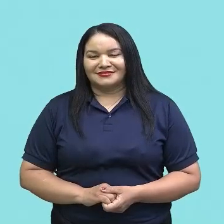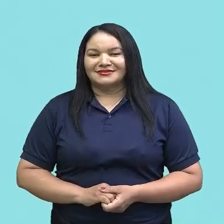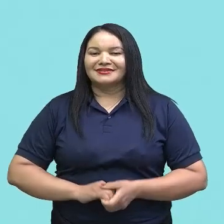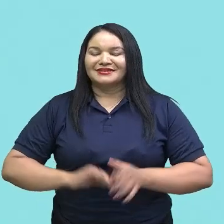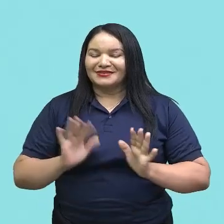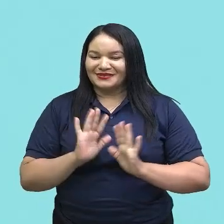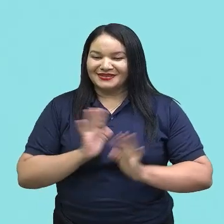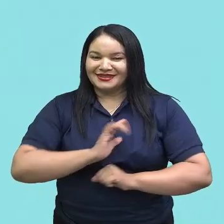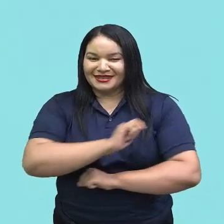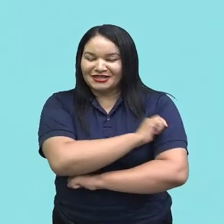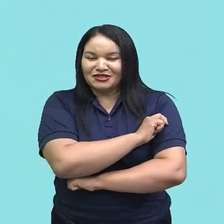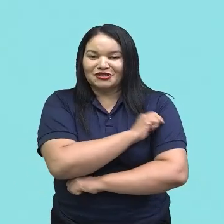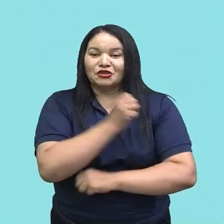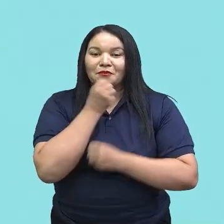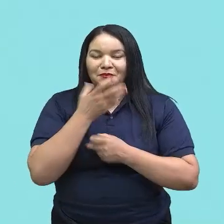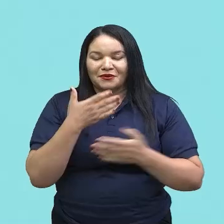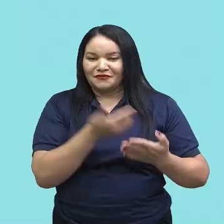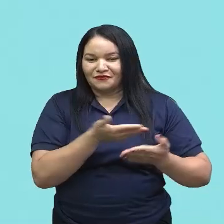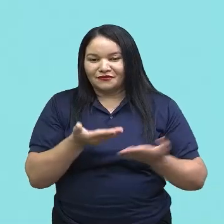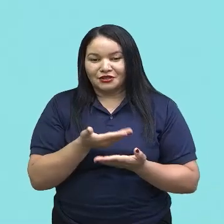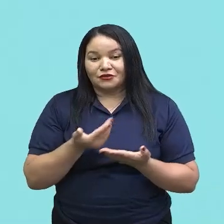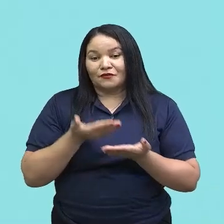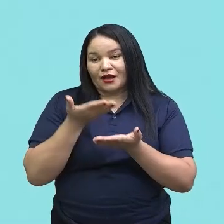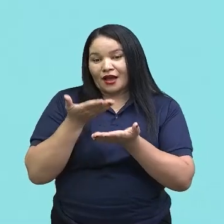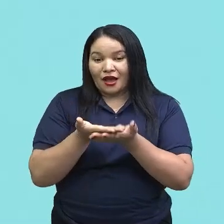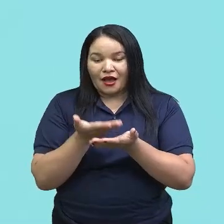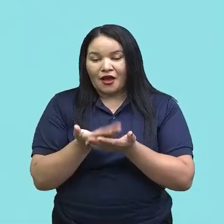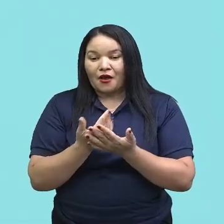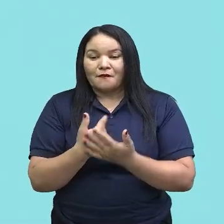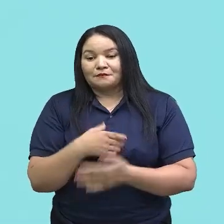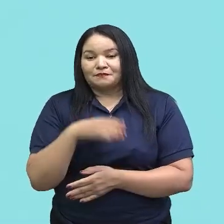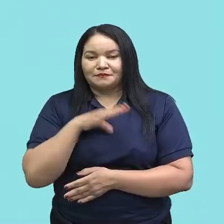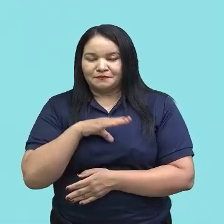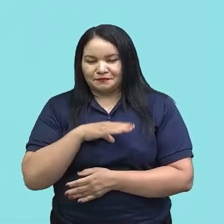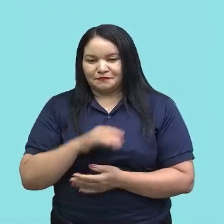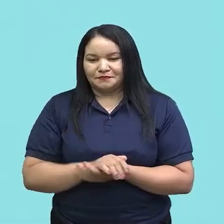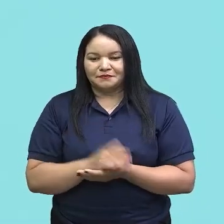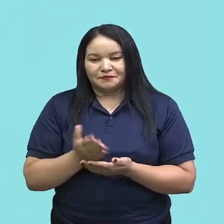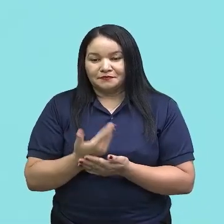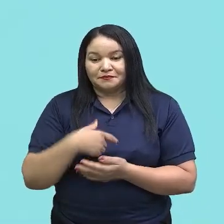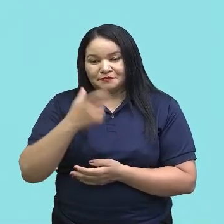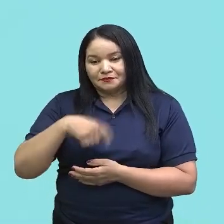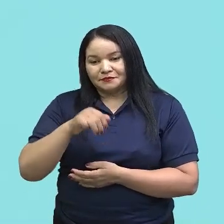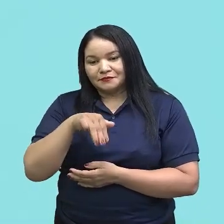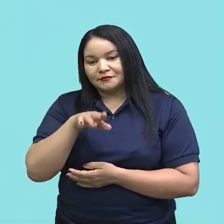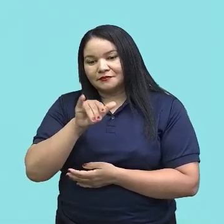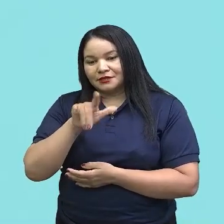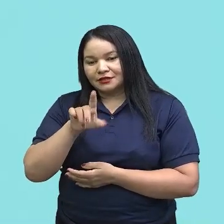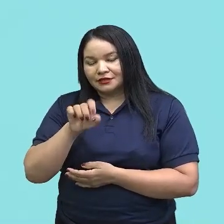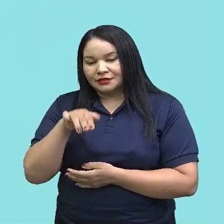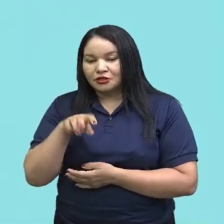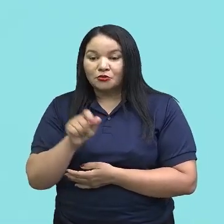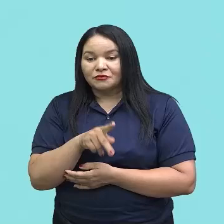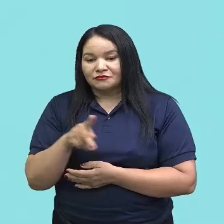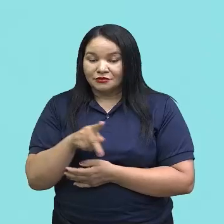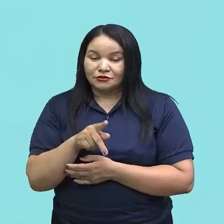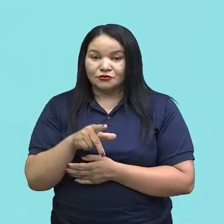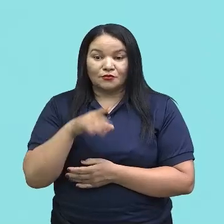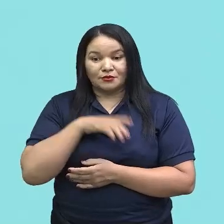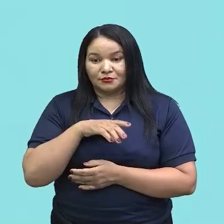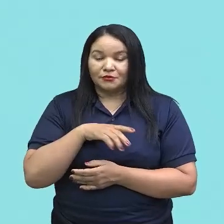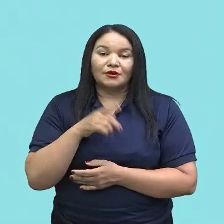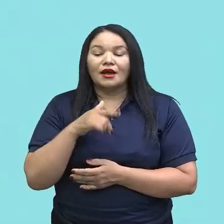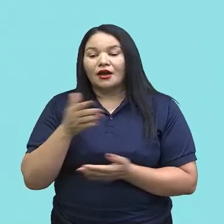Olá, alunos! Sejam bem-vindos a mais uma aula de língua portuguesa. Eu sou Milena Marães, professora de língua portuguesa, e é